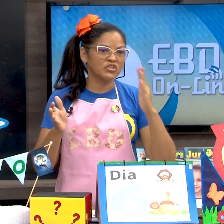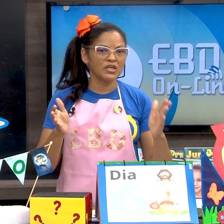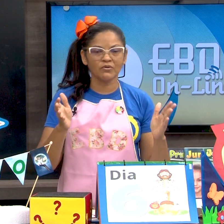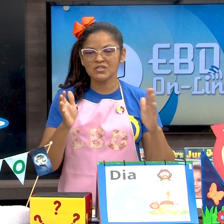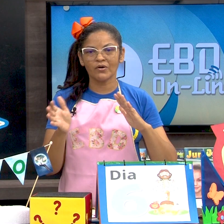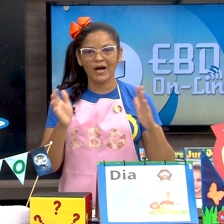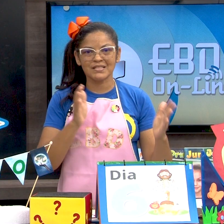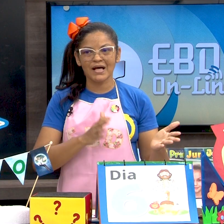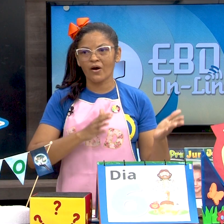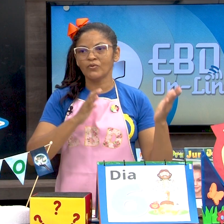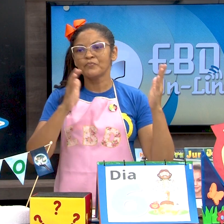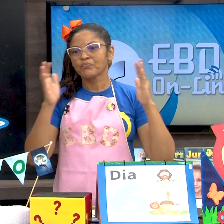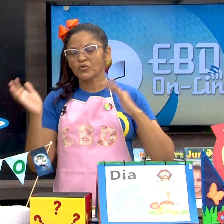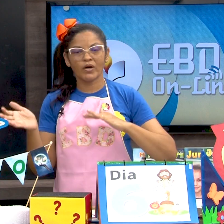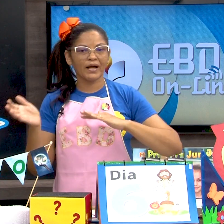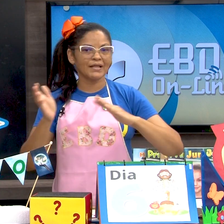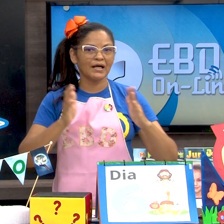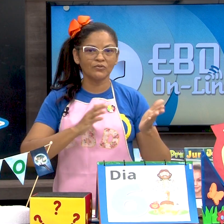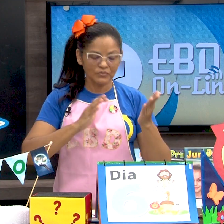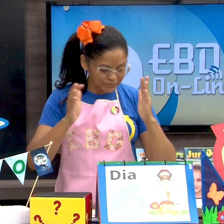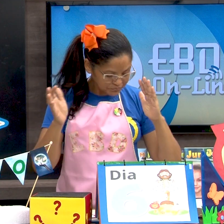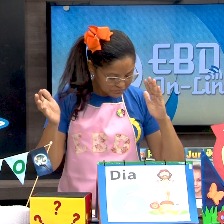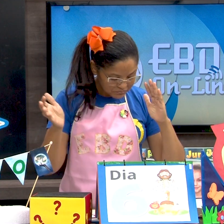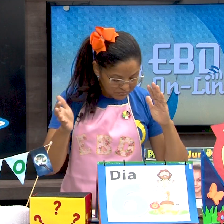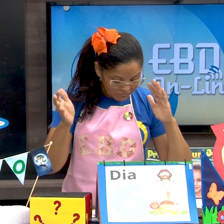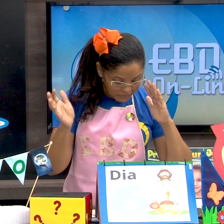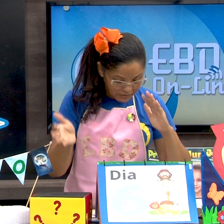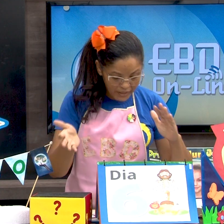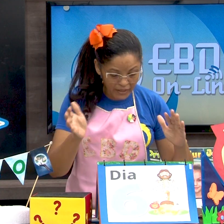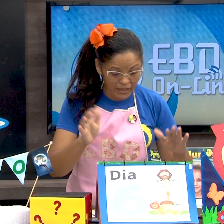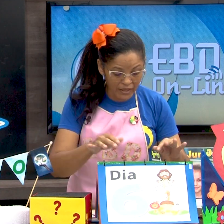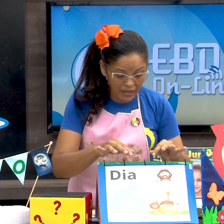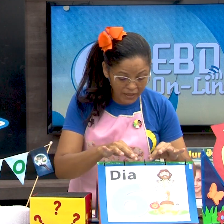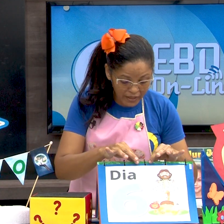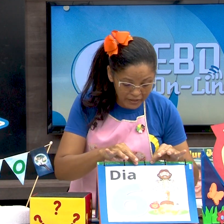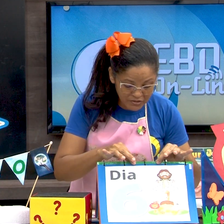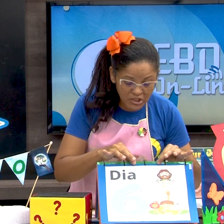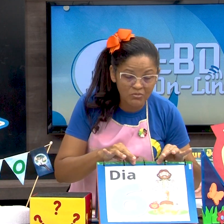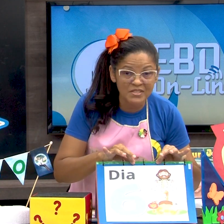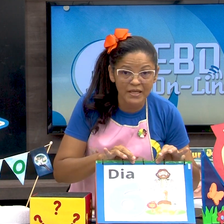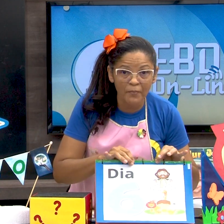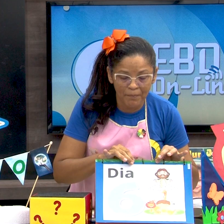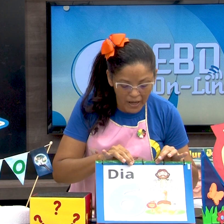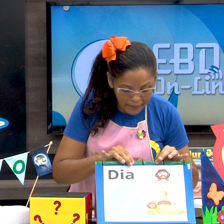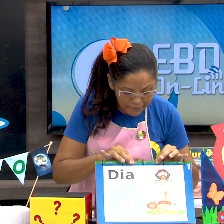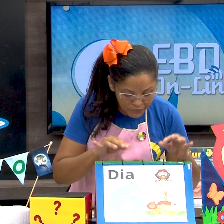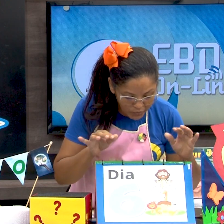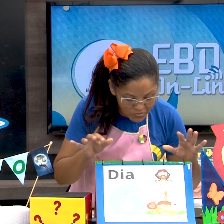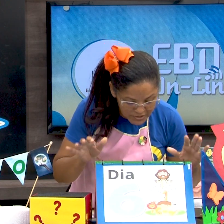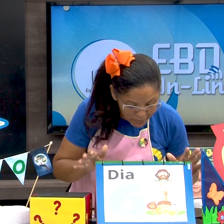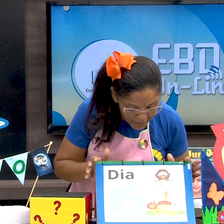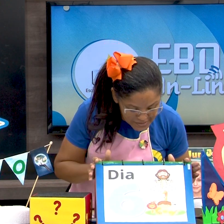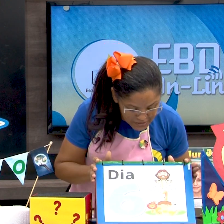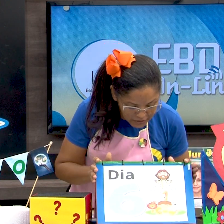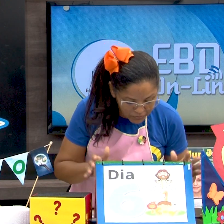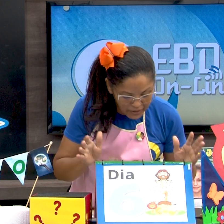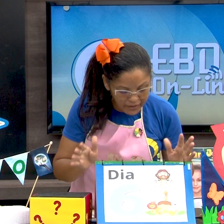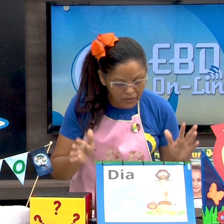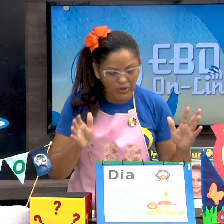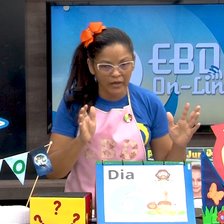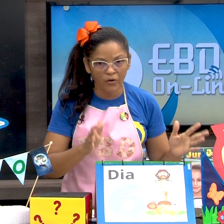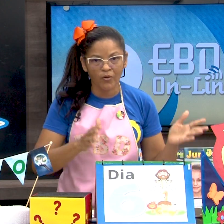um tinha o seu casal não é cada um eh é tinha o seu pá não é o seu